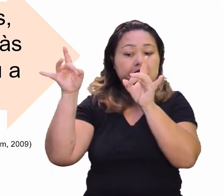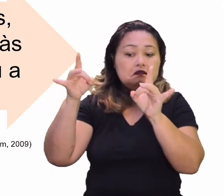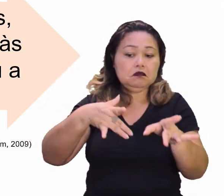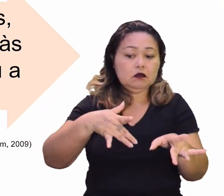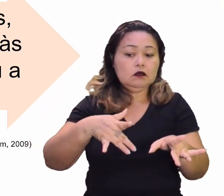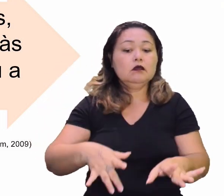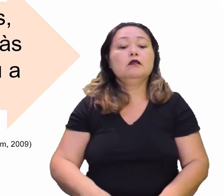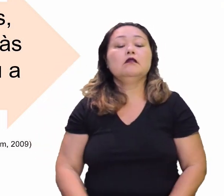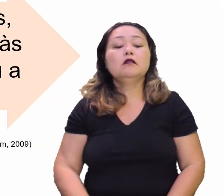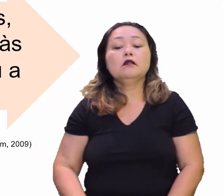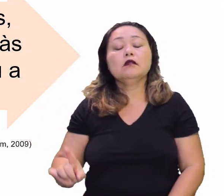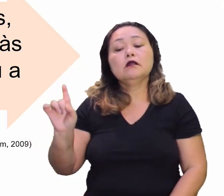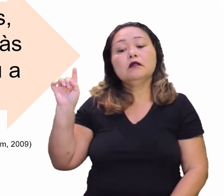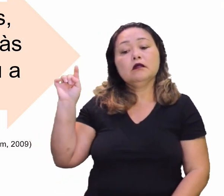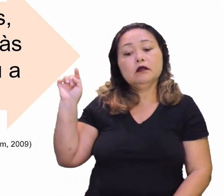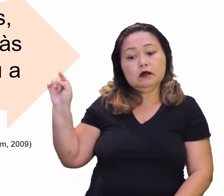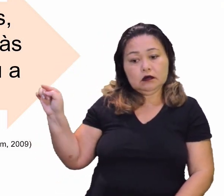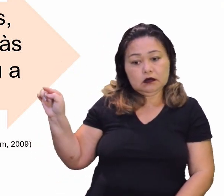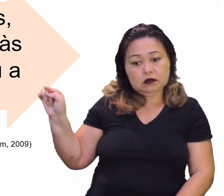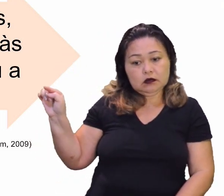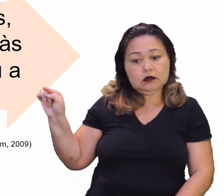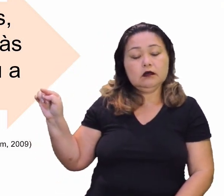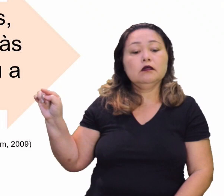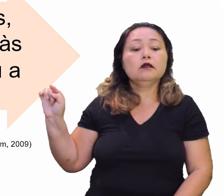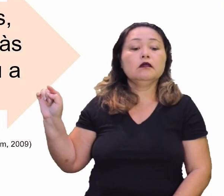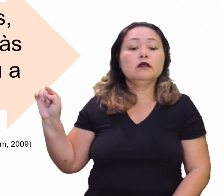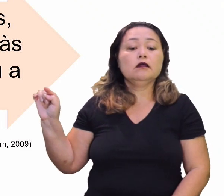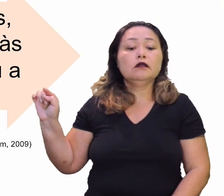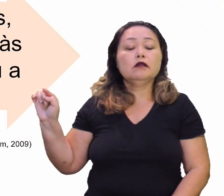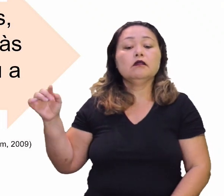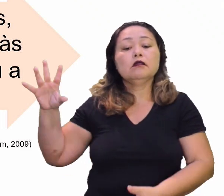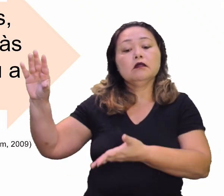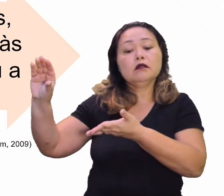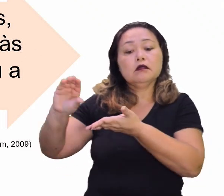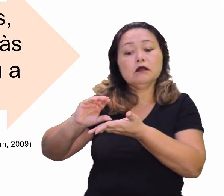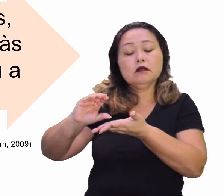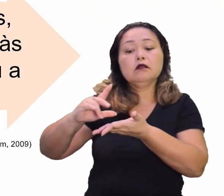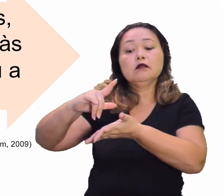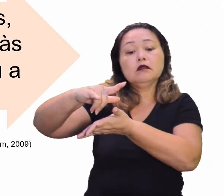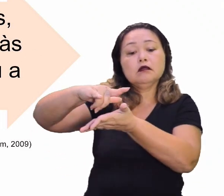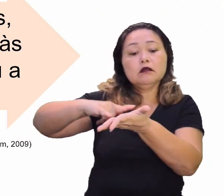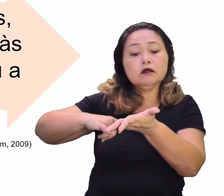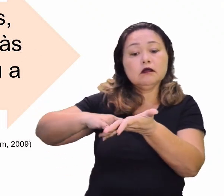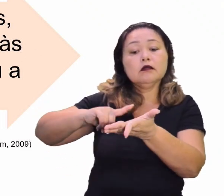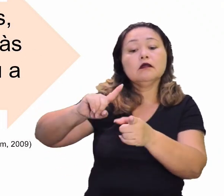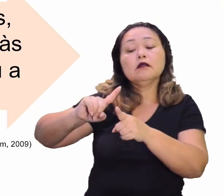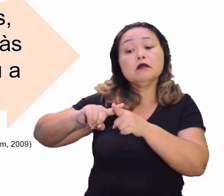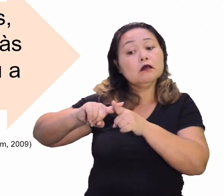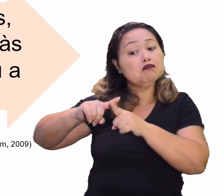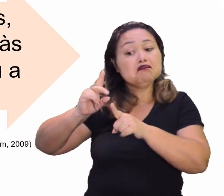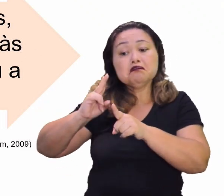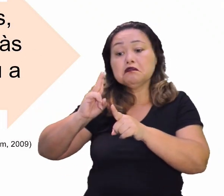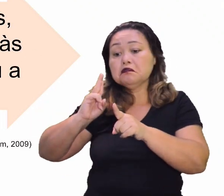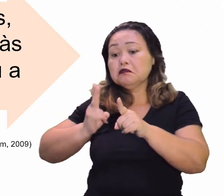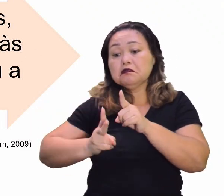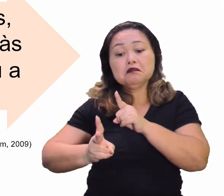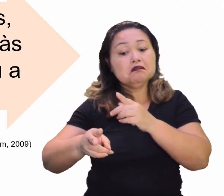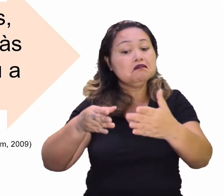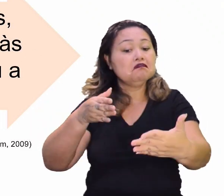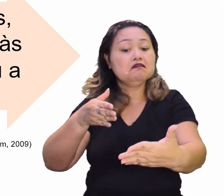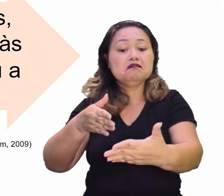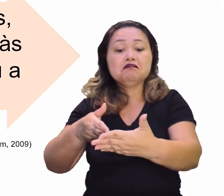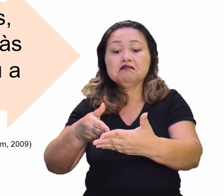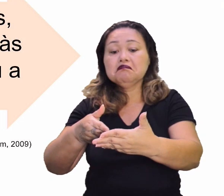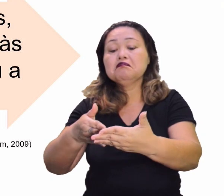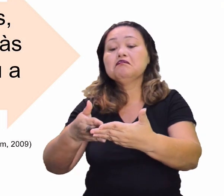né? Abandonou. Reed Bros Company, que recebeu direitos contratuais, mas não deu continuidade